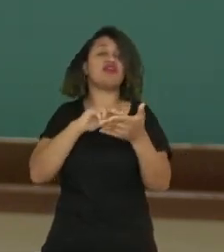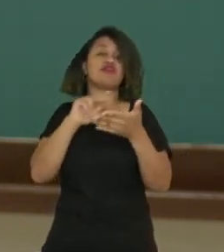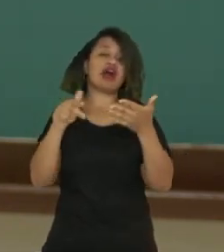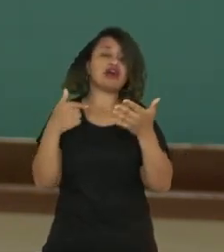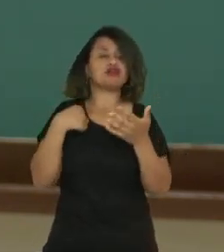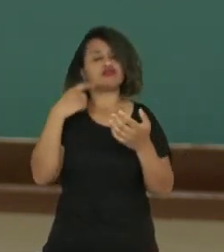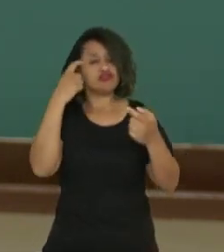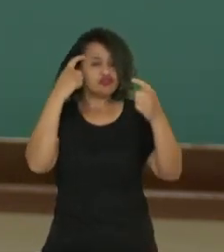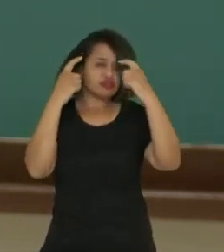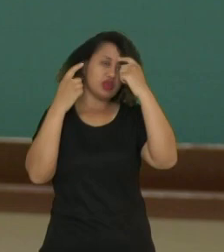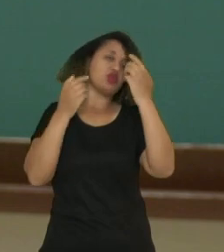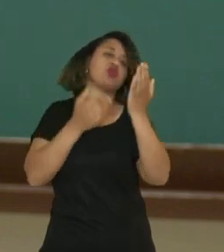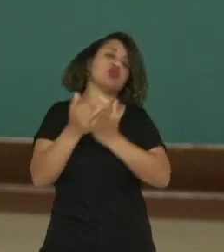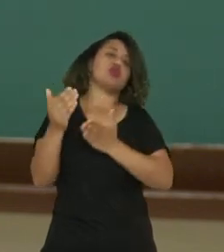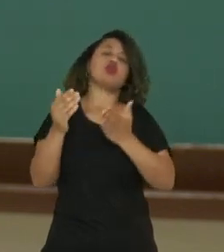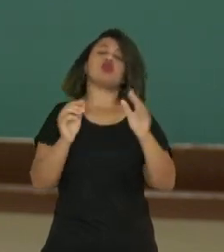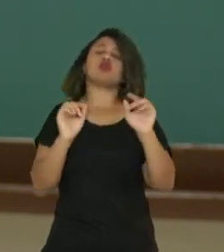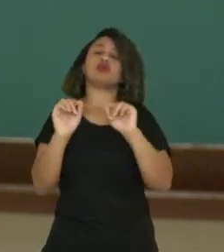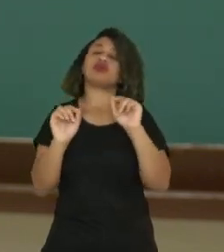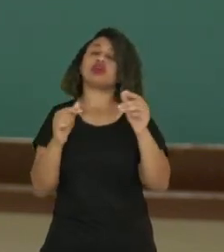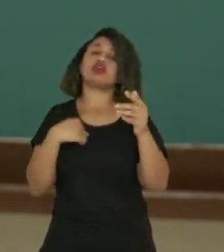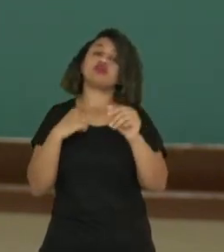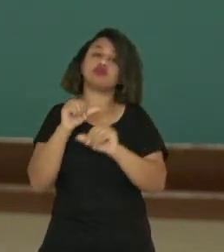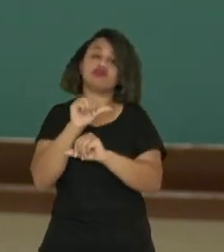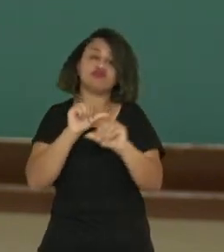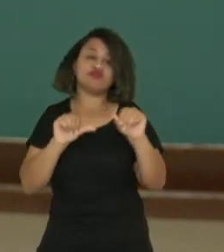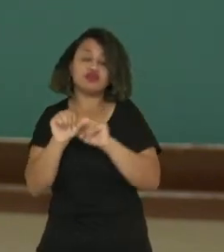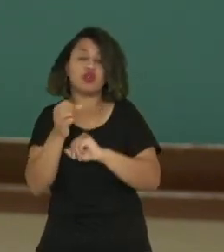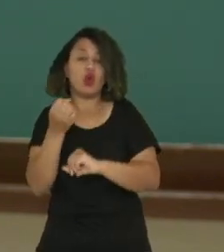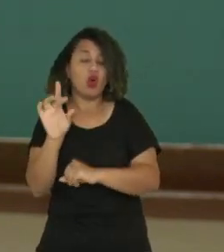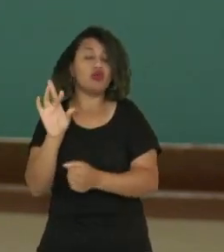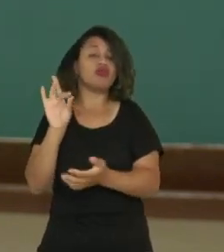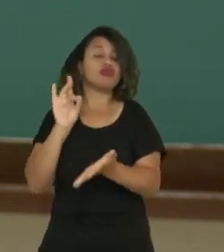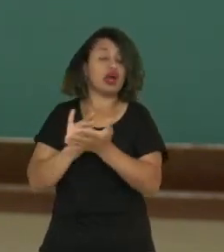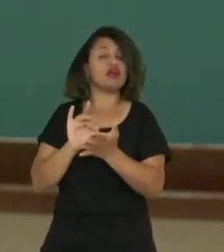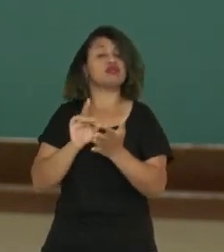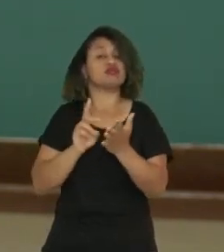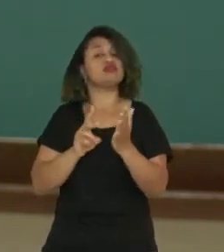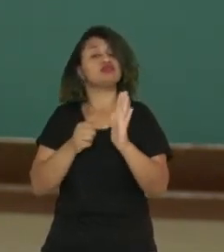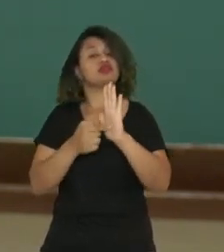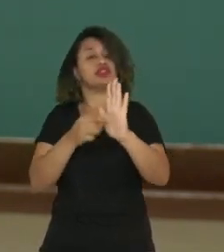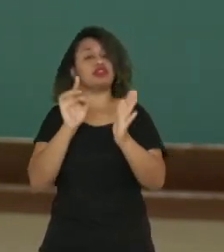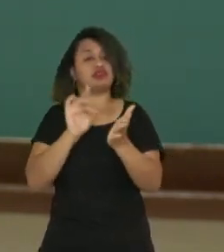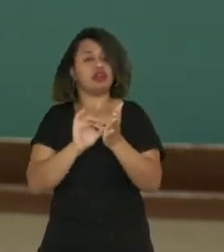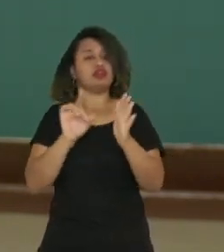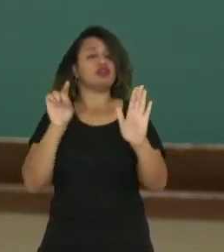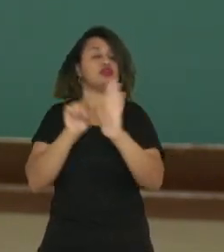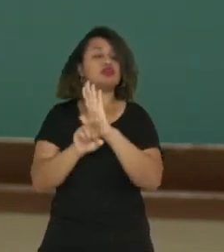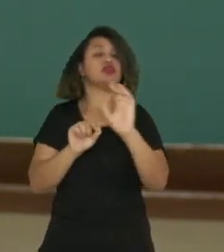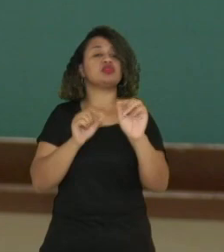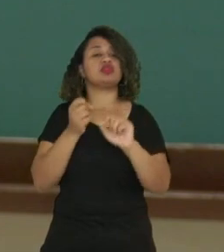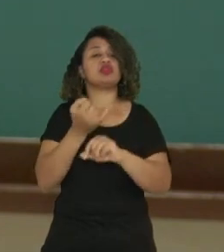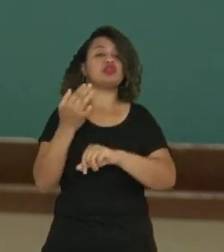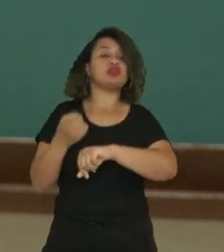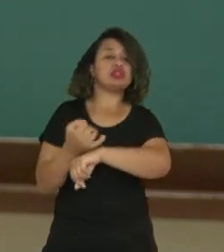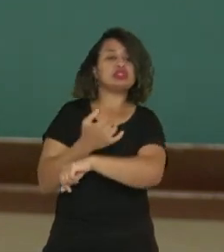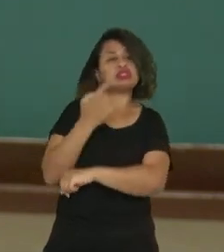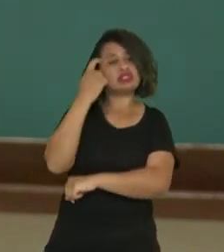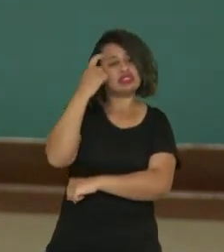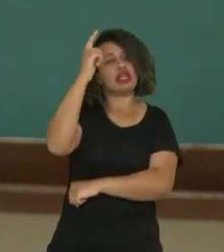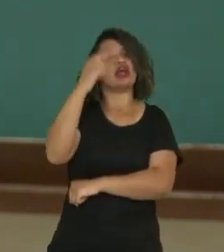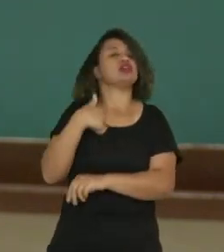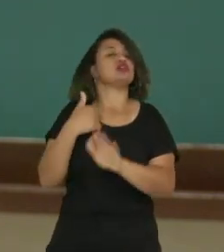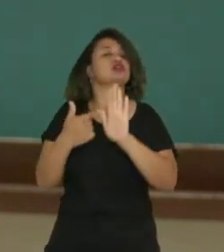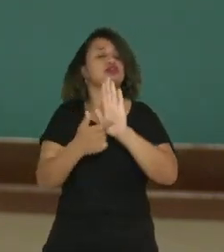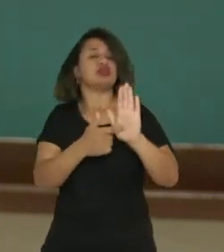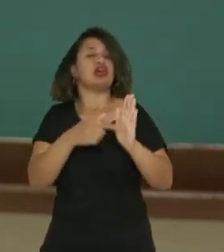suposições iniciais, que podem ser modificadas ou confirmadas. A pergunta é, que emoções e ideias foram